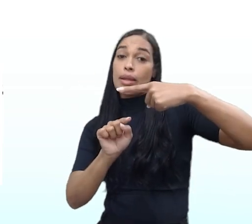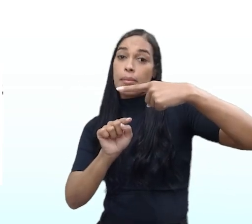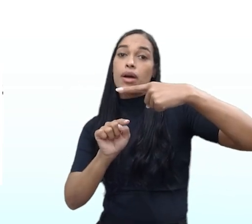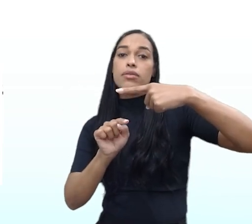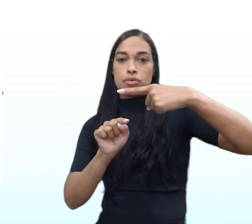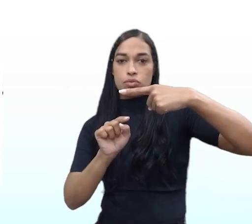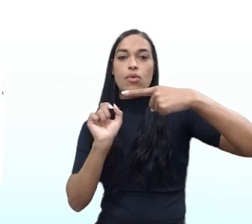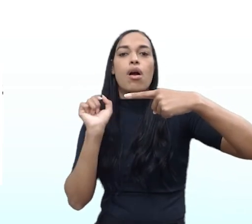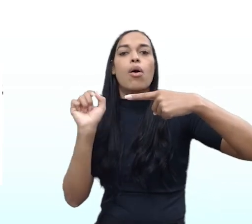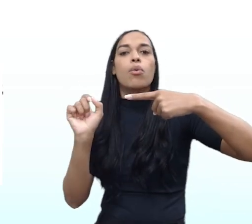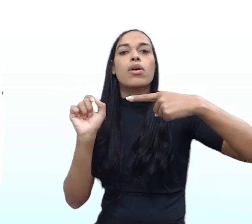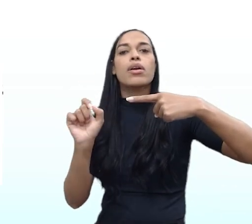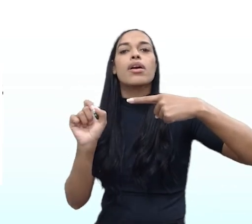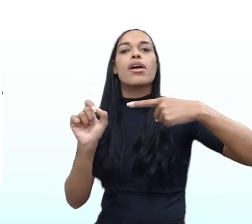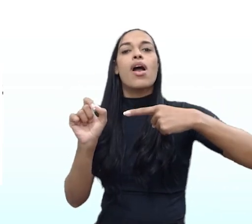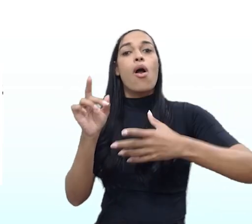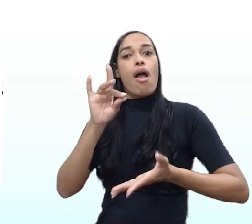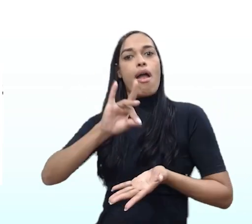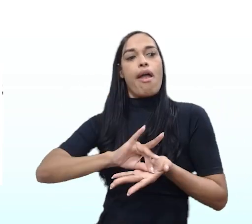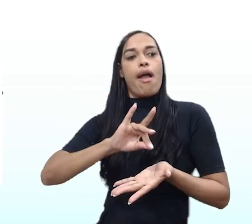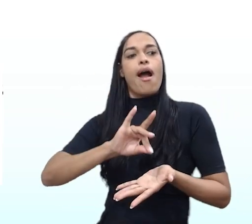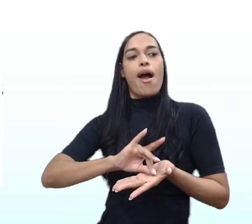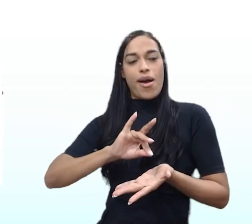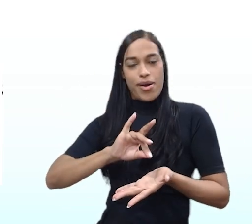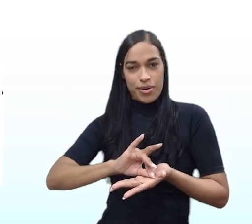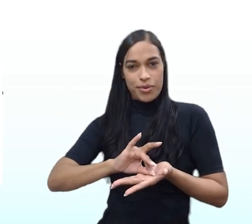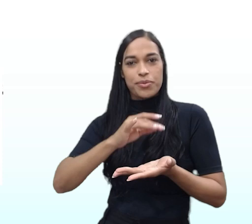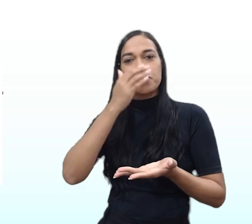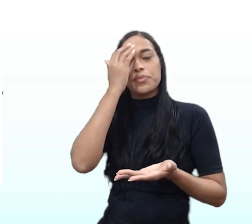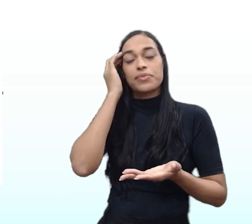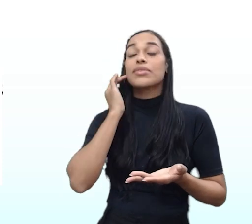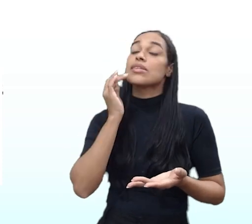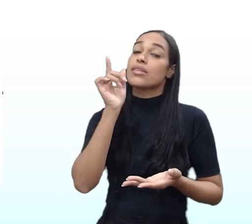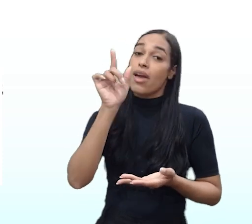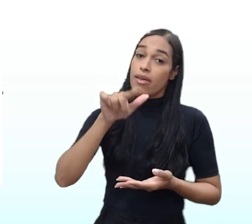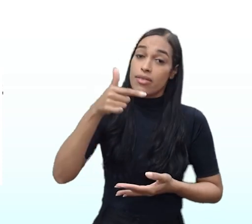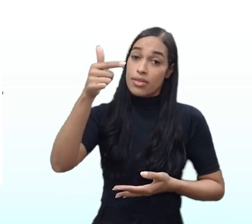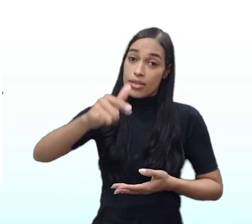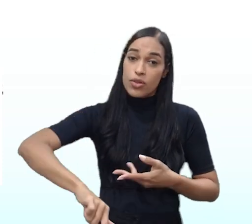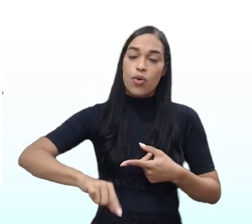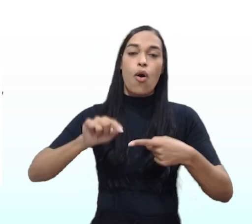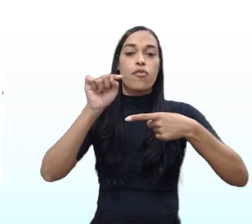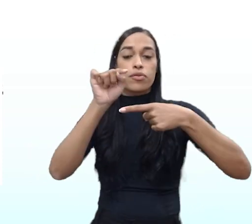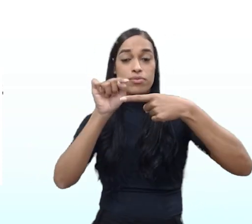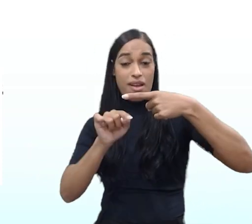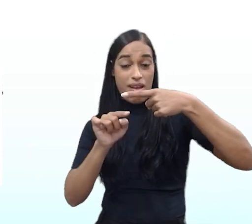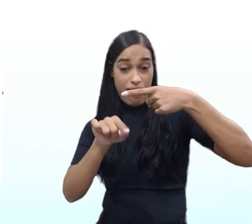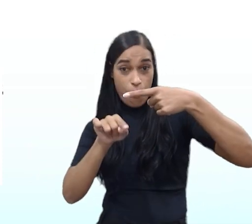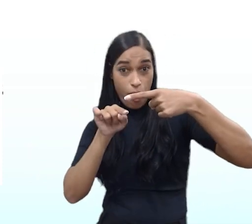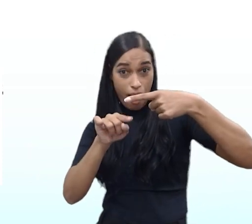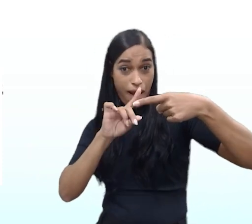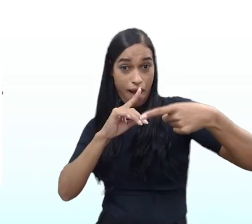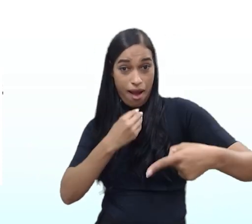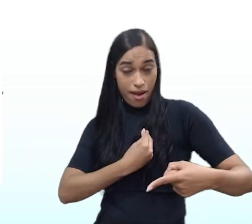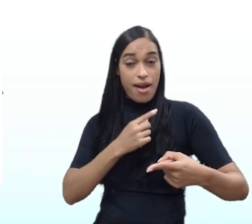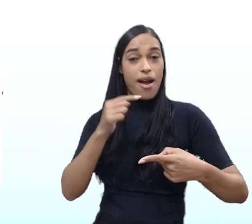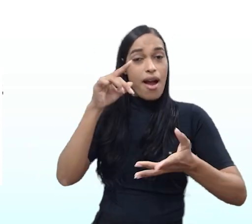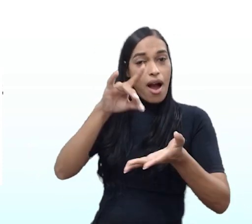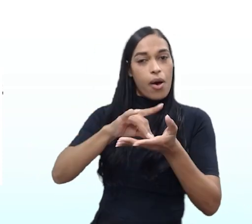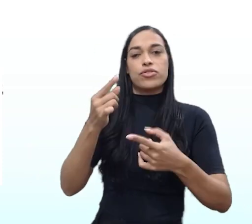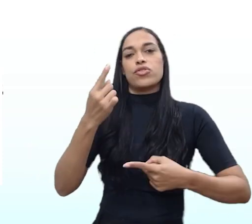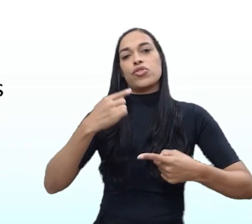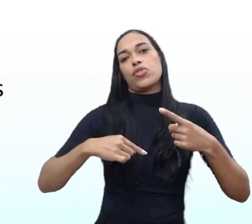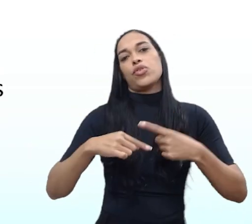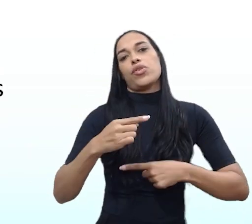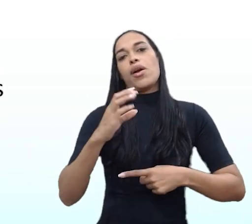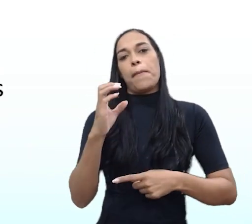meu denominador é o comprimento real. E aí, normalmente, comprimento real, nós fazemos essa transformação para